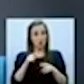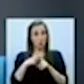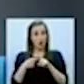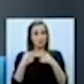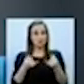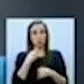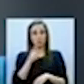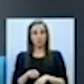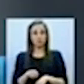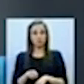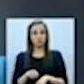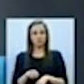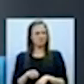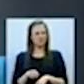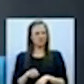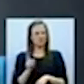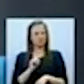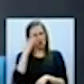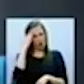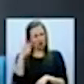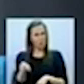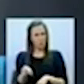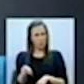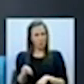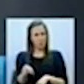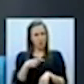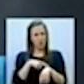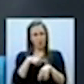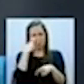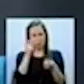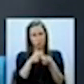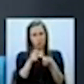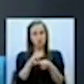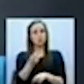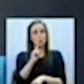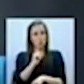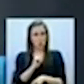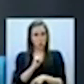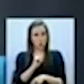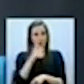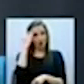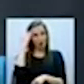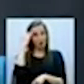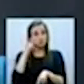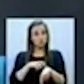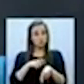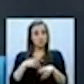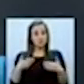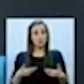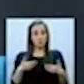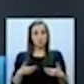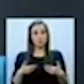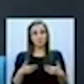Pois não estou certo que vá voltar a acontecer, pelo menos no curto prazo. Creio que se procura, neste momento, encontrar